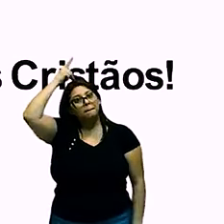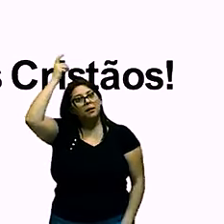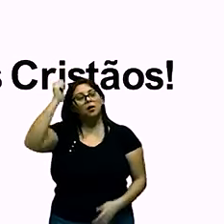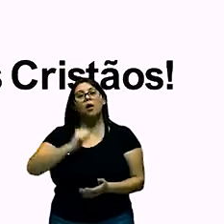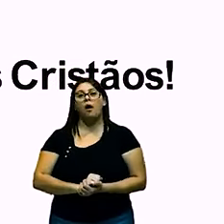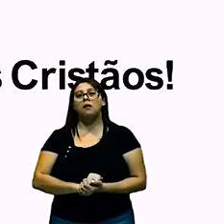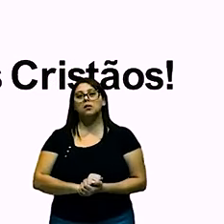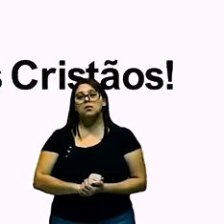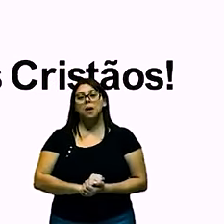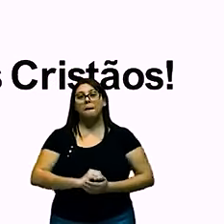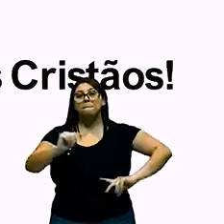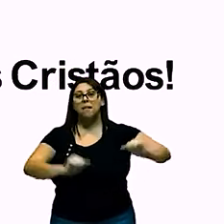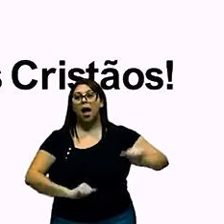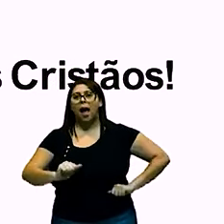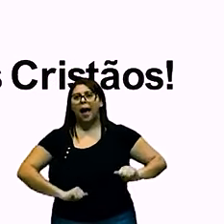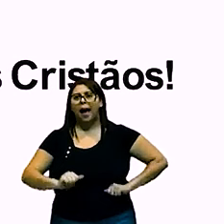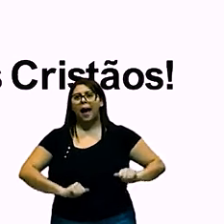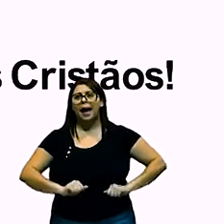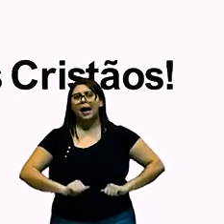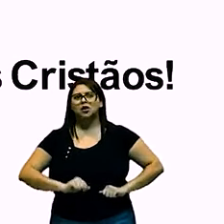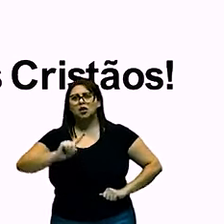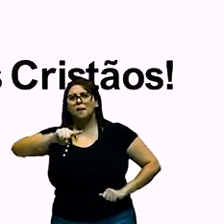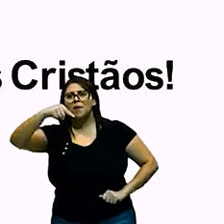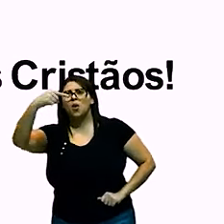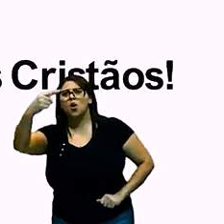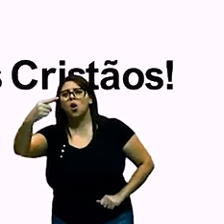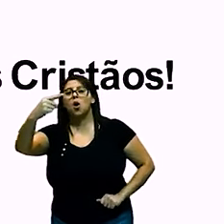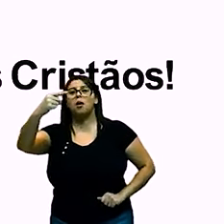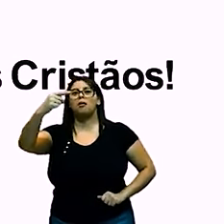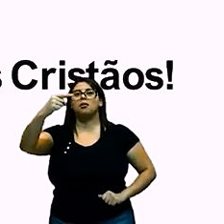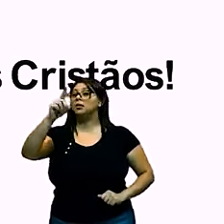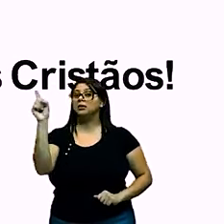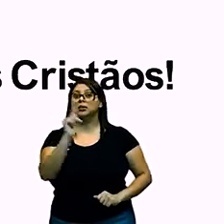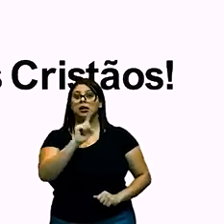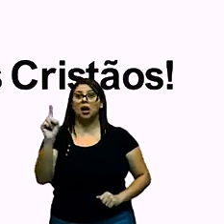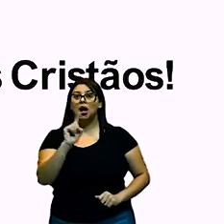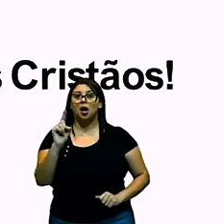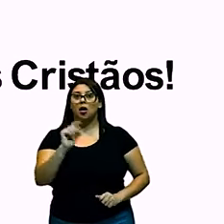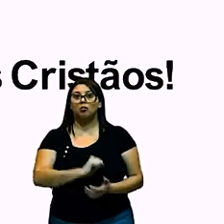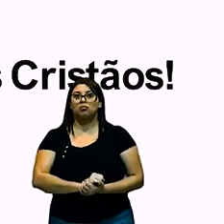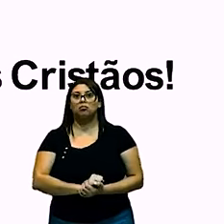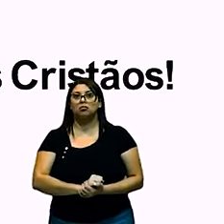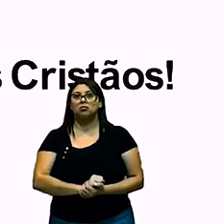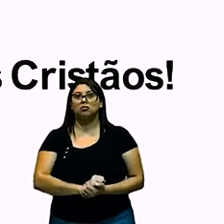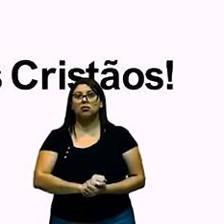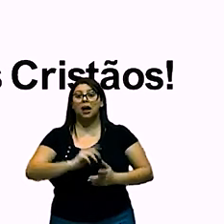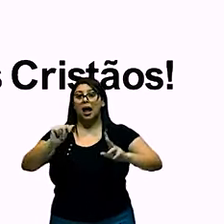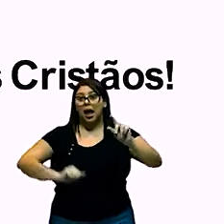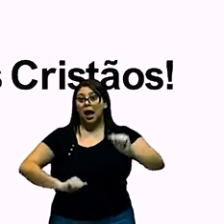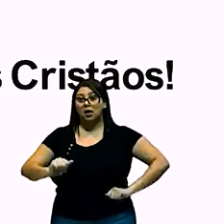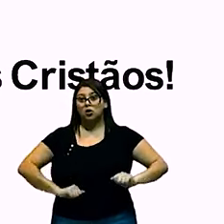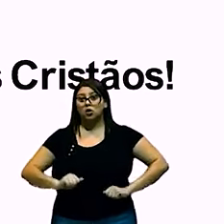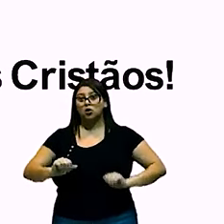reforma protestante, ou como alguns podem até pensar: não, pastor, saiu de Atos 2 e foi para a rua Azusa. O Espírito